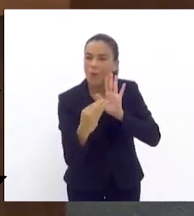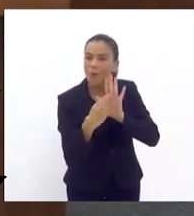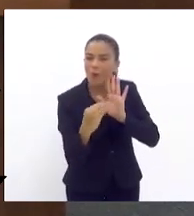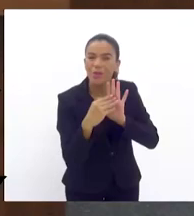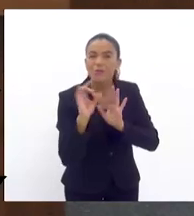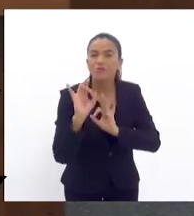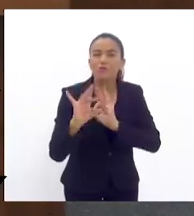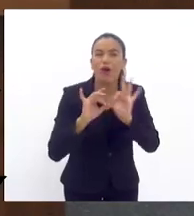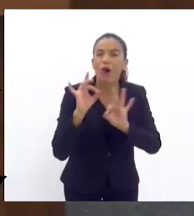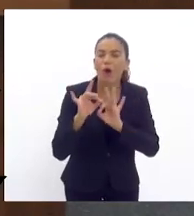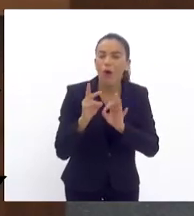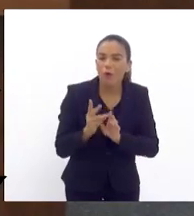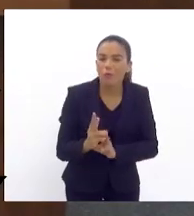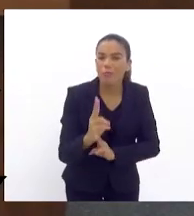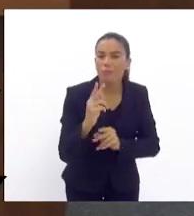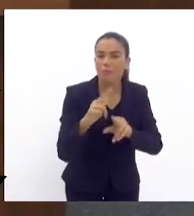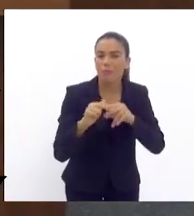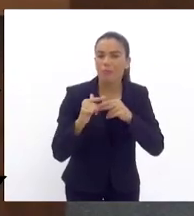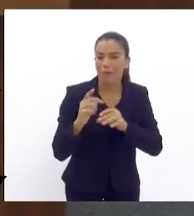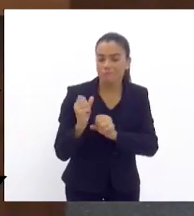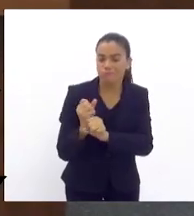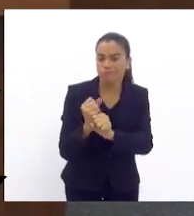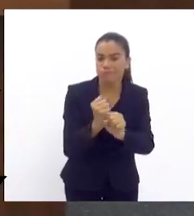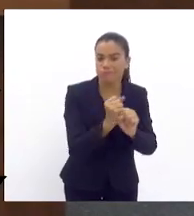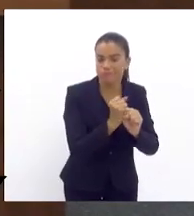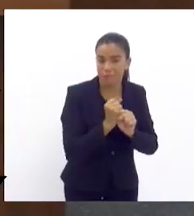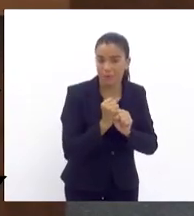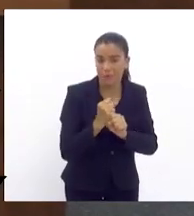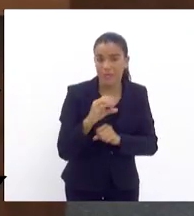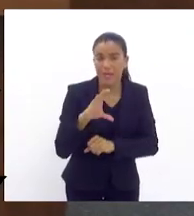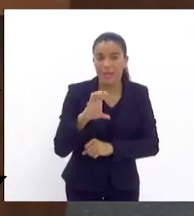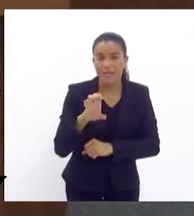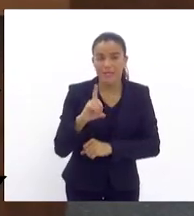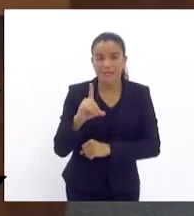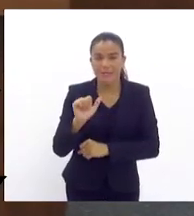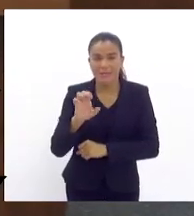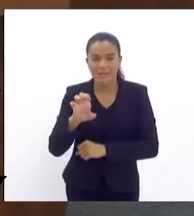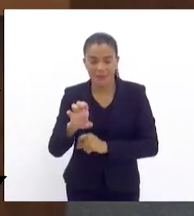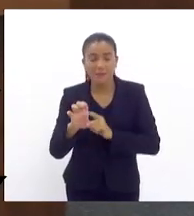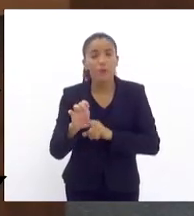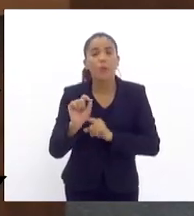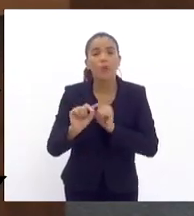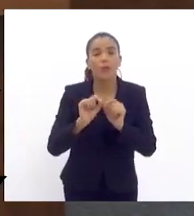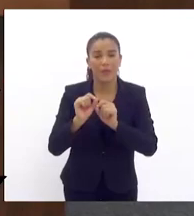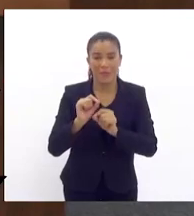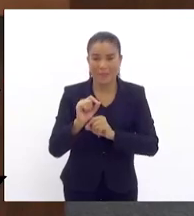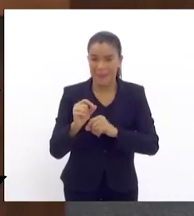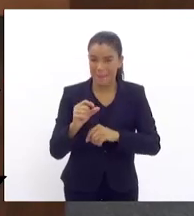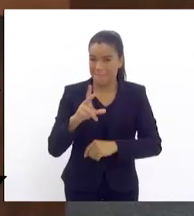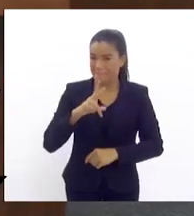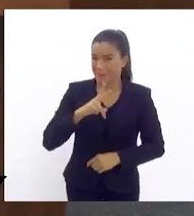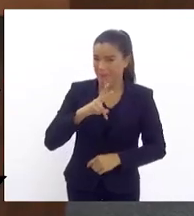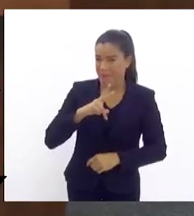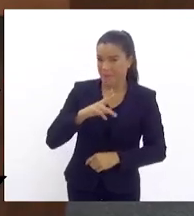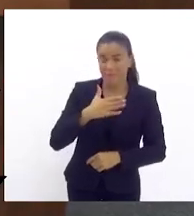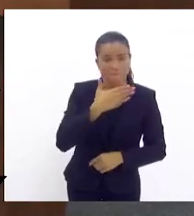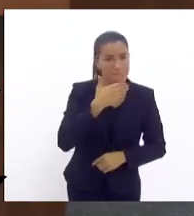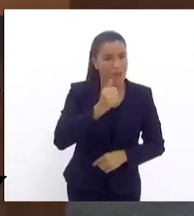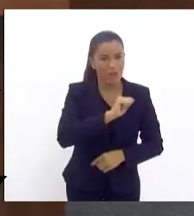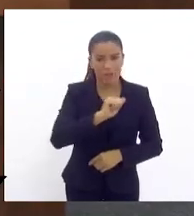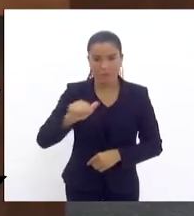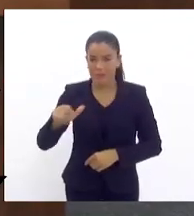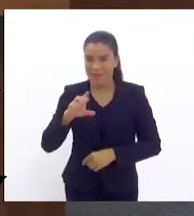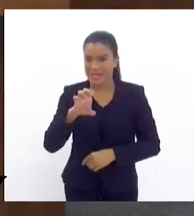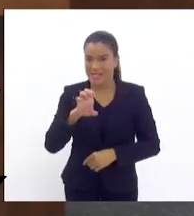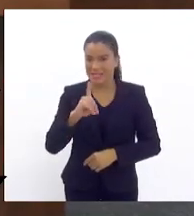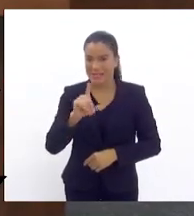da questão contábil. Né? E a SEDAI, se tem uma coisa que a iniciativa privada vai fazer melhor que a SEDAI, isso está exposto